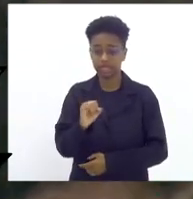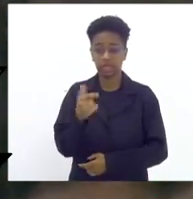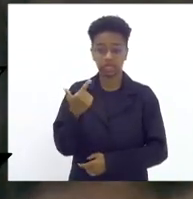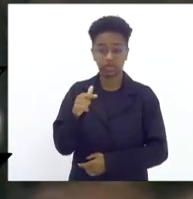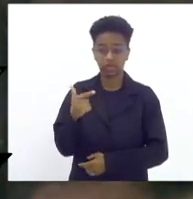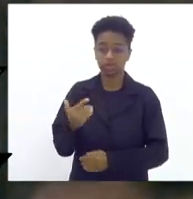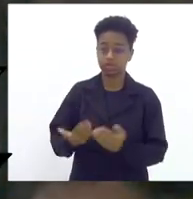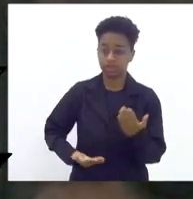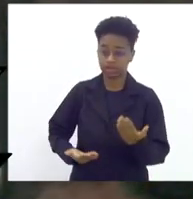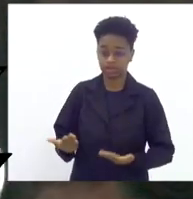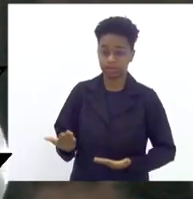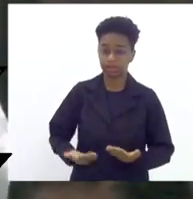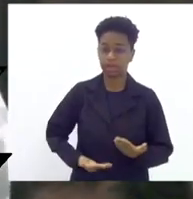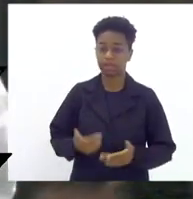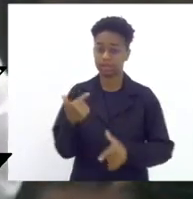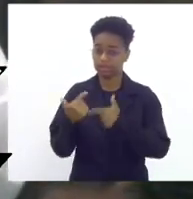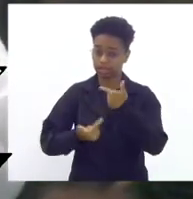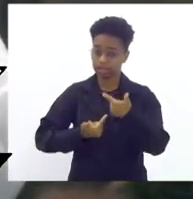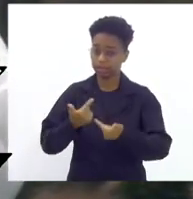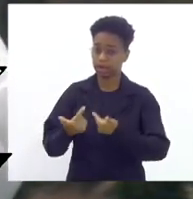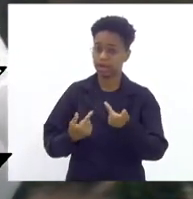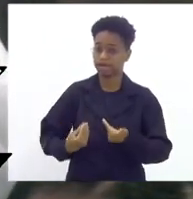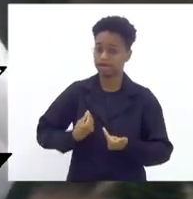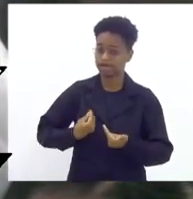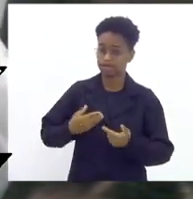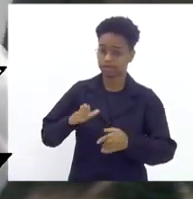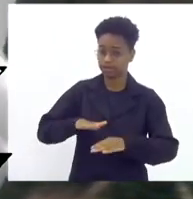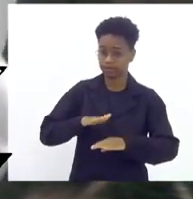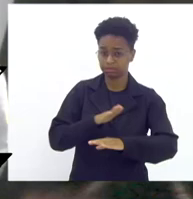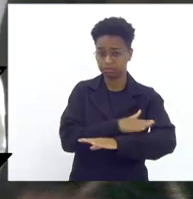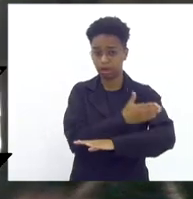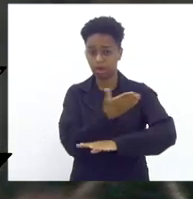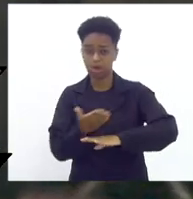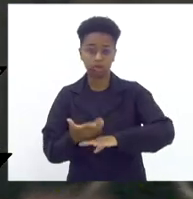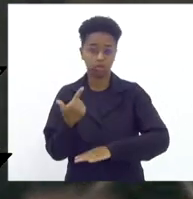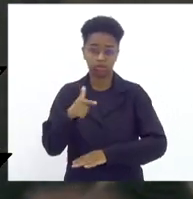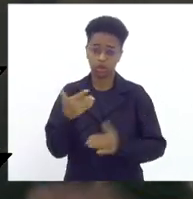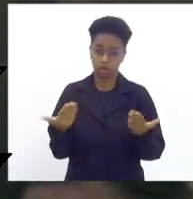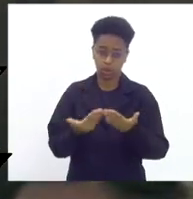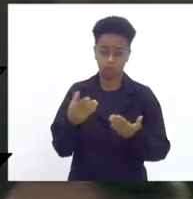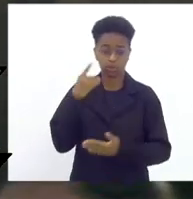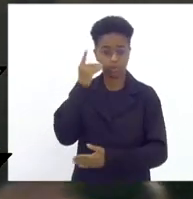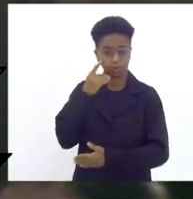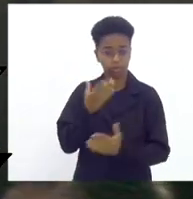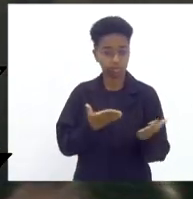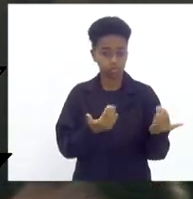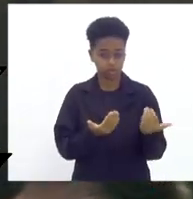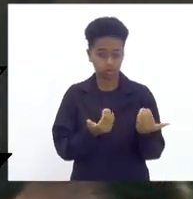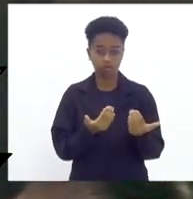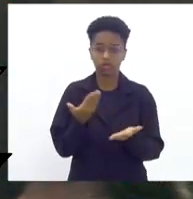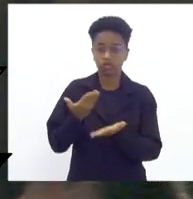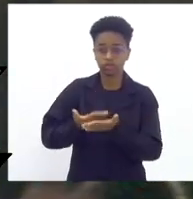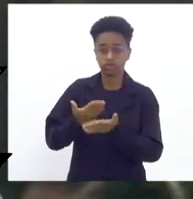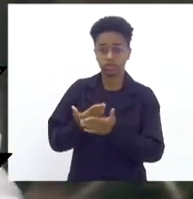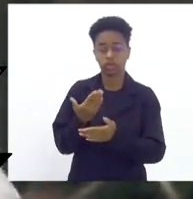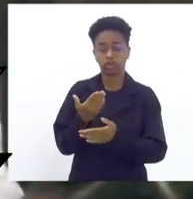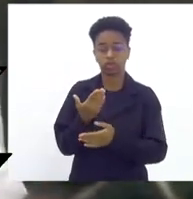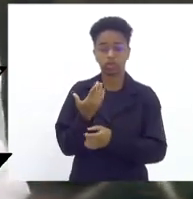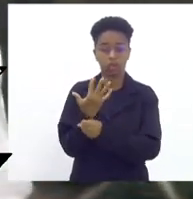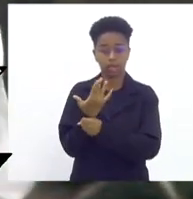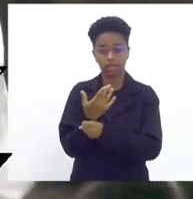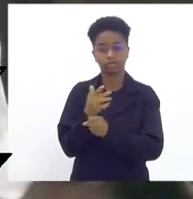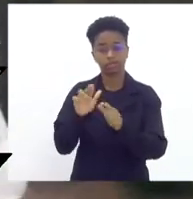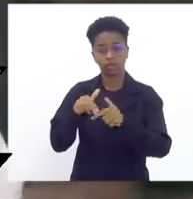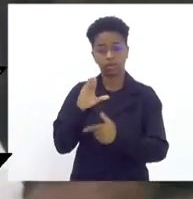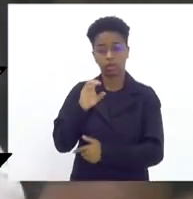empregada doméstica para trabalhar a vida toda não teria hoje uma deputada jovem uma estudante cotista da UERJ então